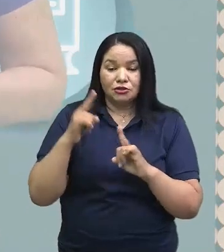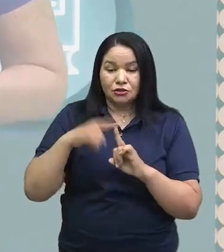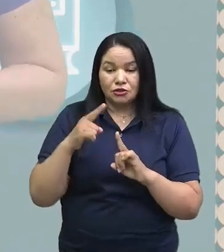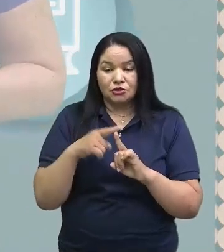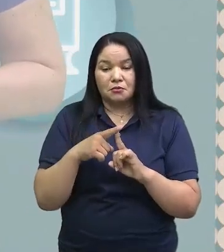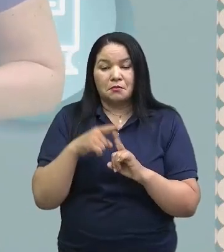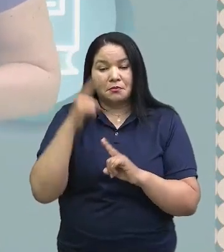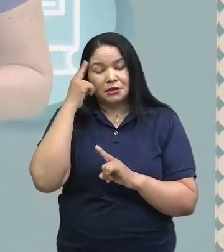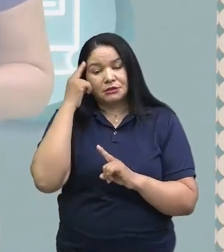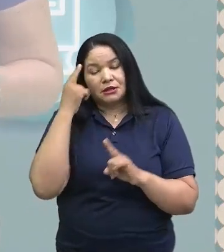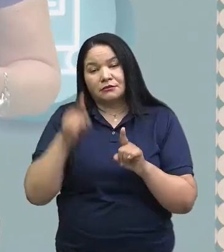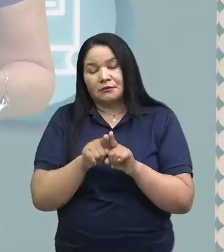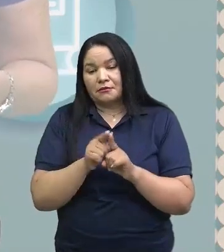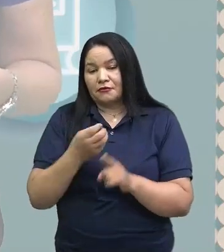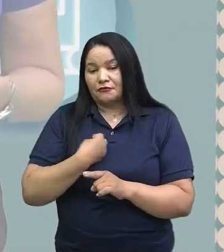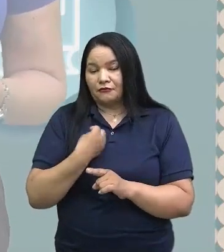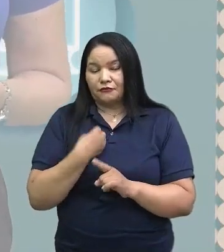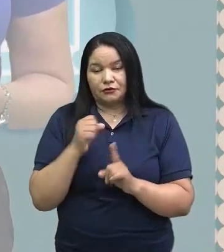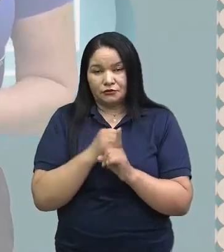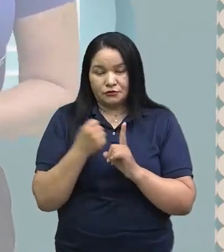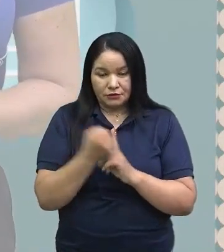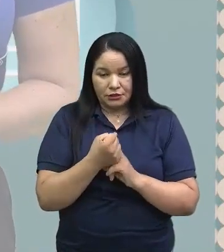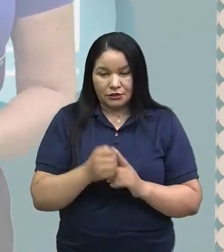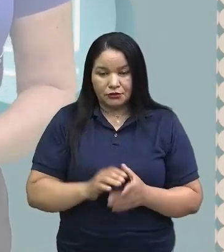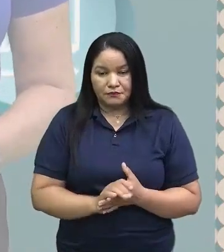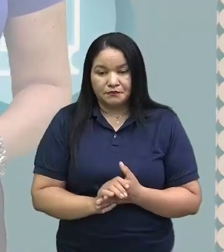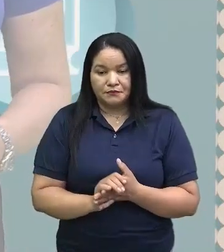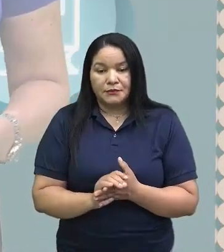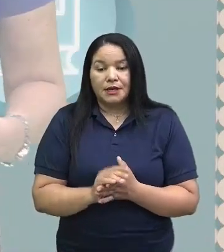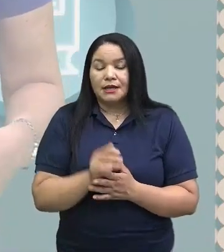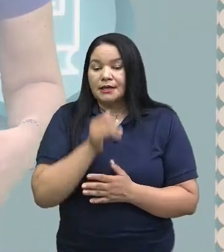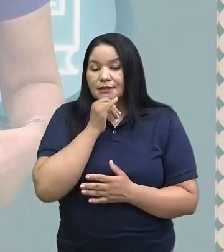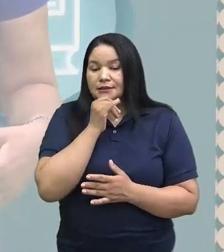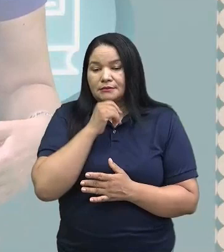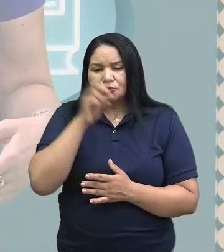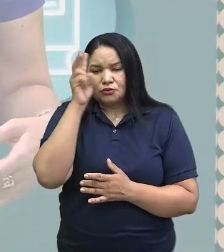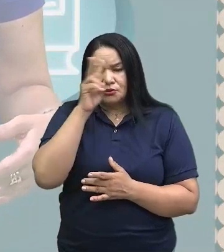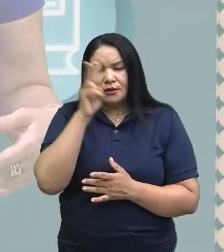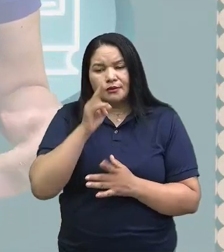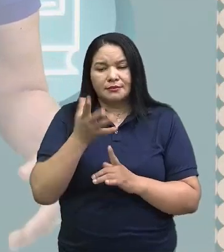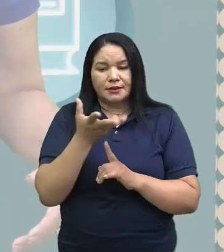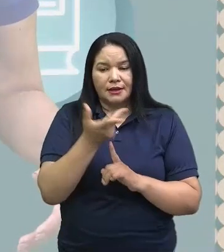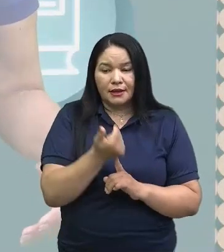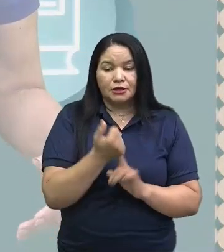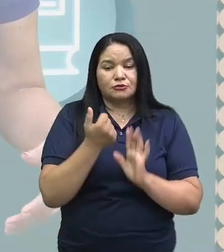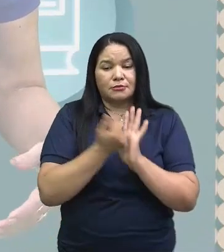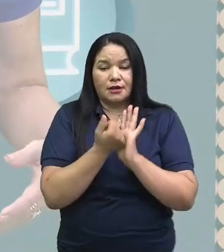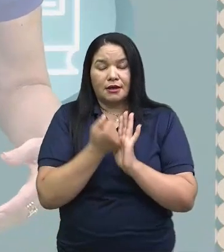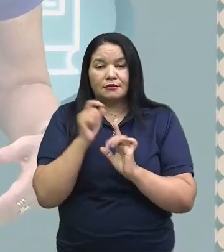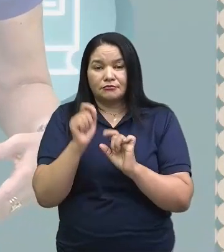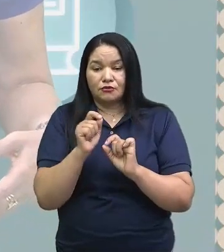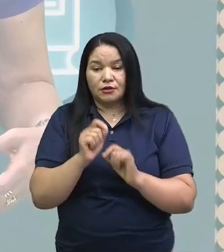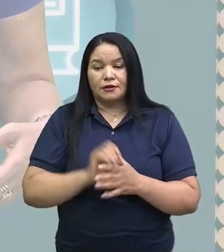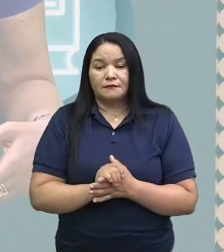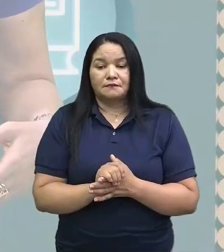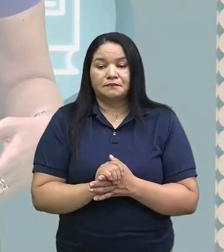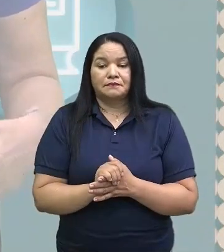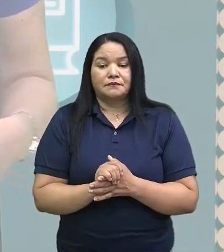em sociedade. Exemplo, a história da arte tem sido marcada por uma presença